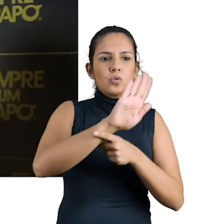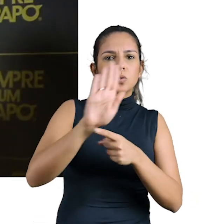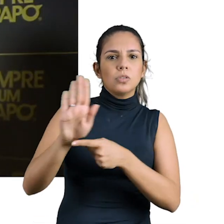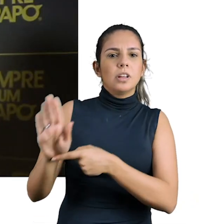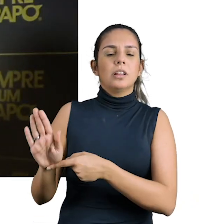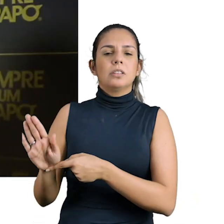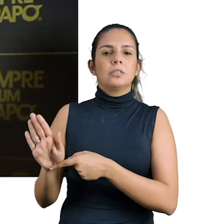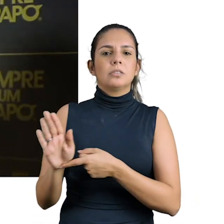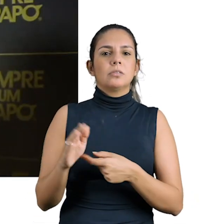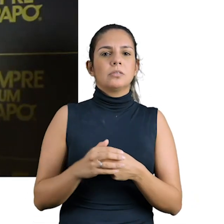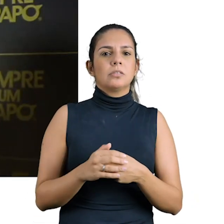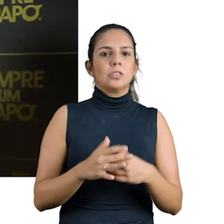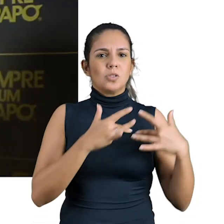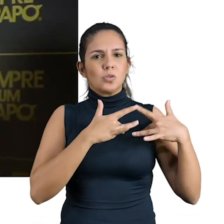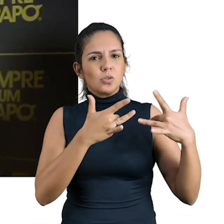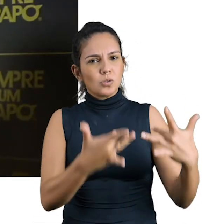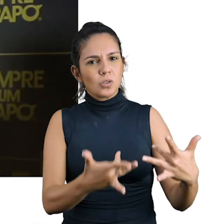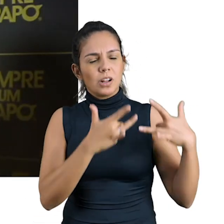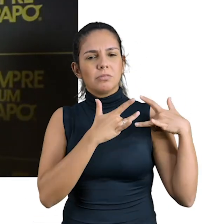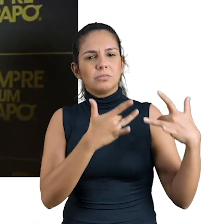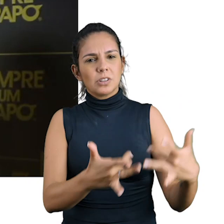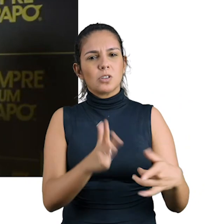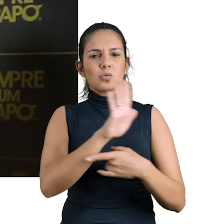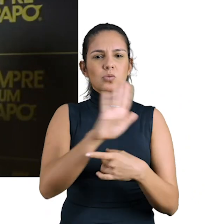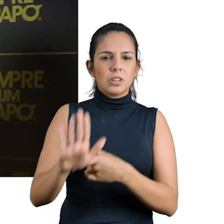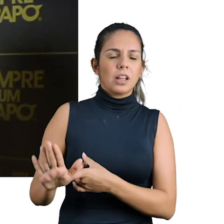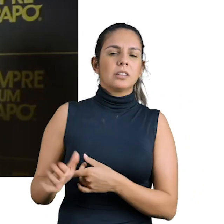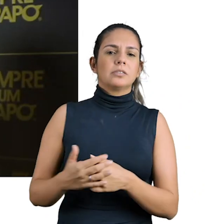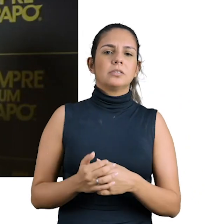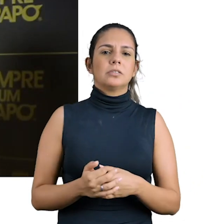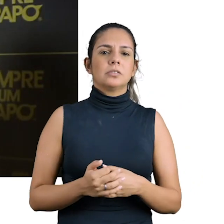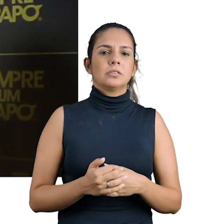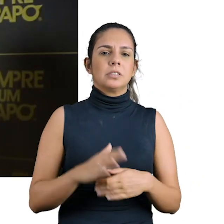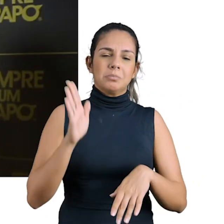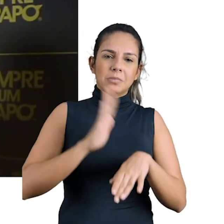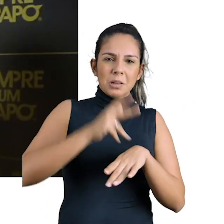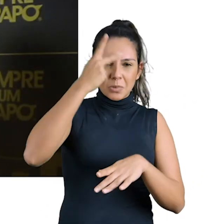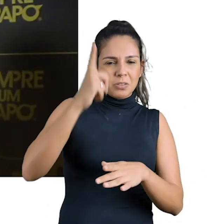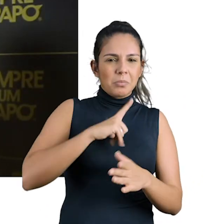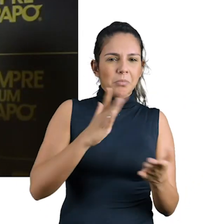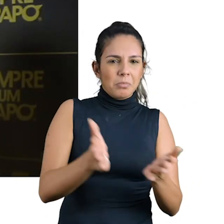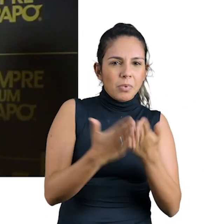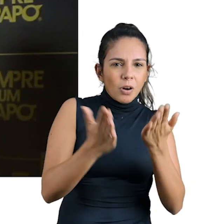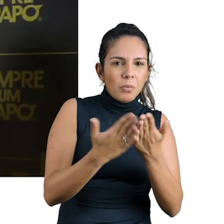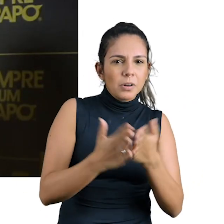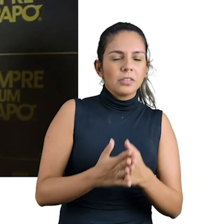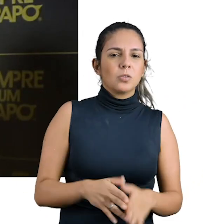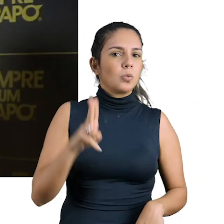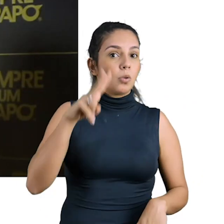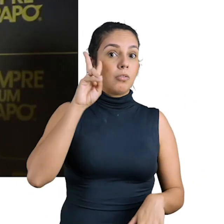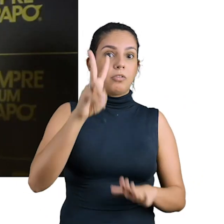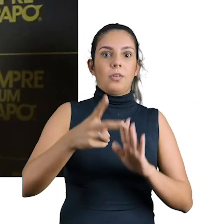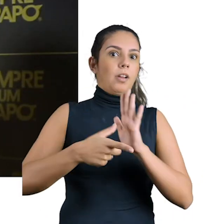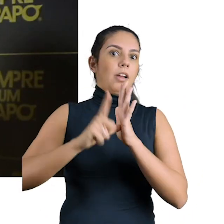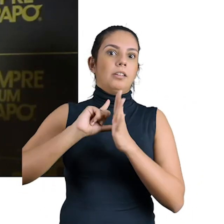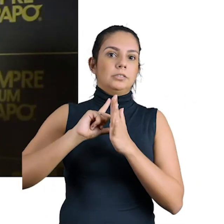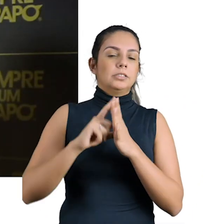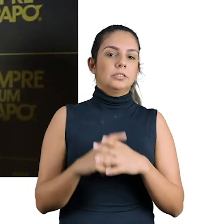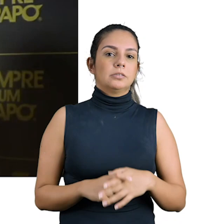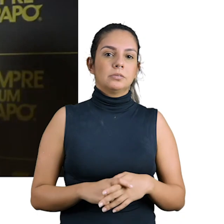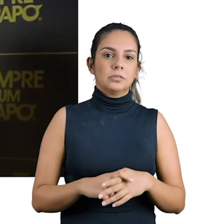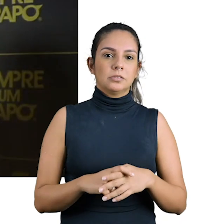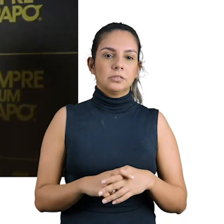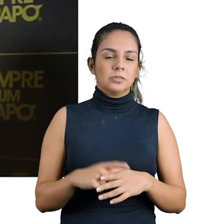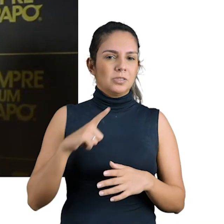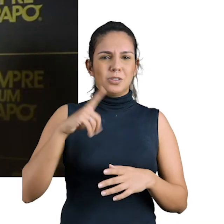em blocos e em grupos solidários para ajudar as pessoas mais necessitadas, que eu nunca vi no